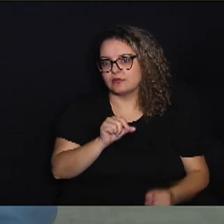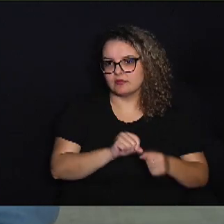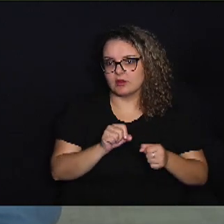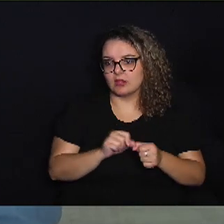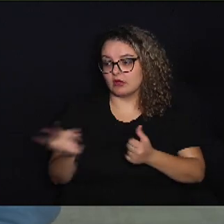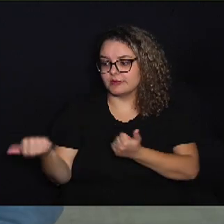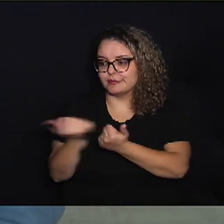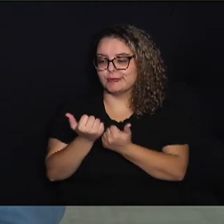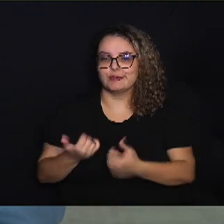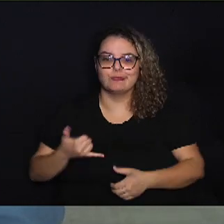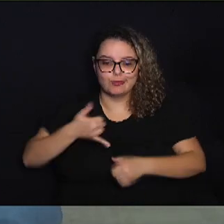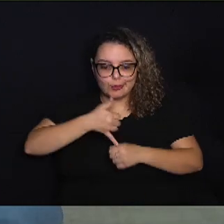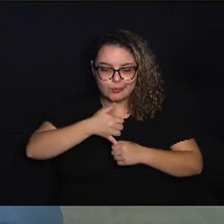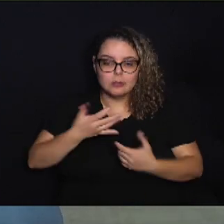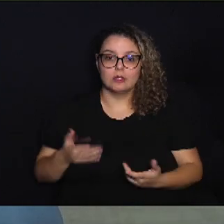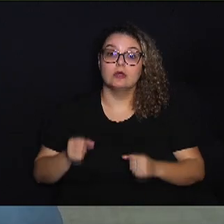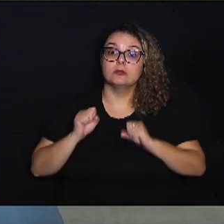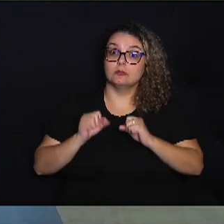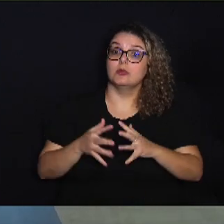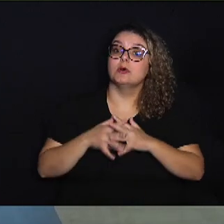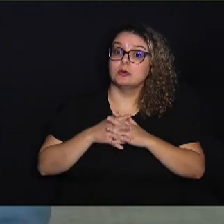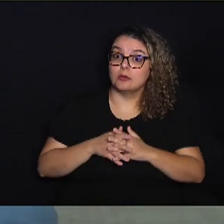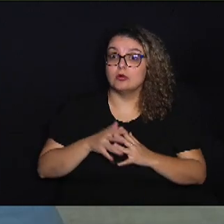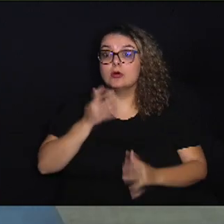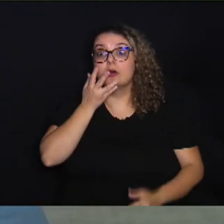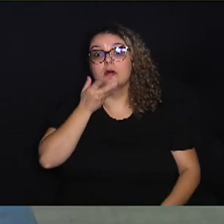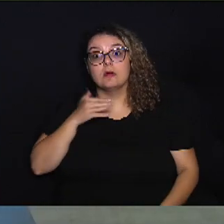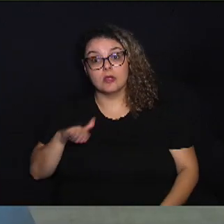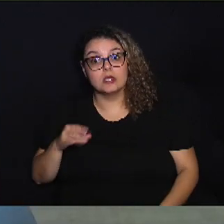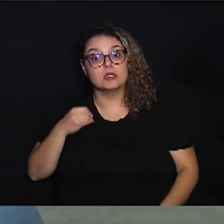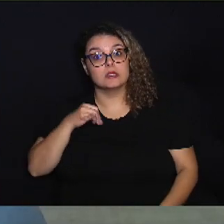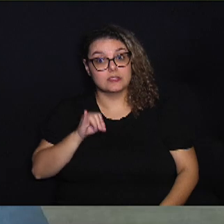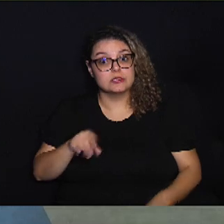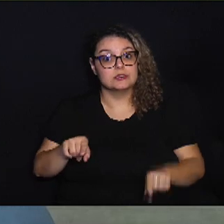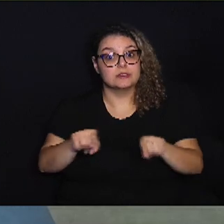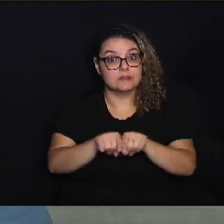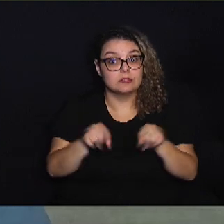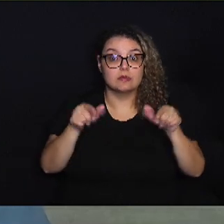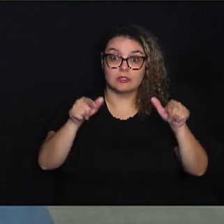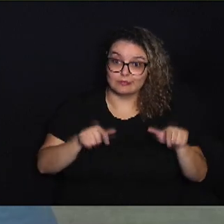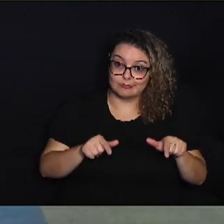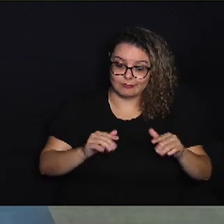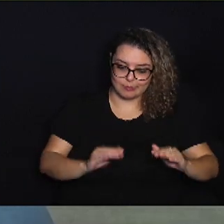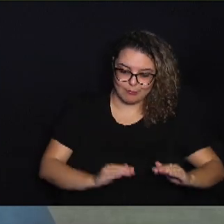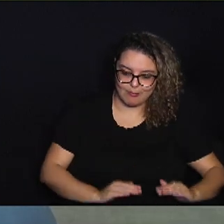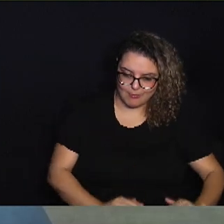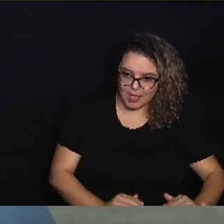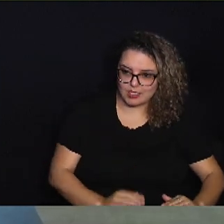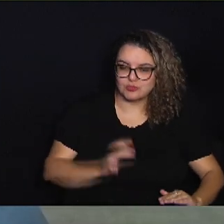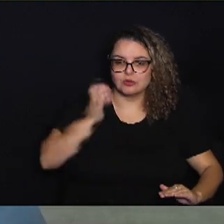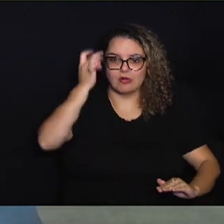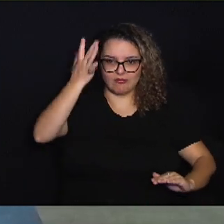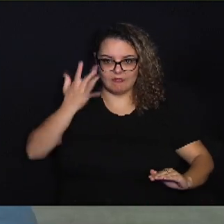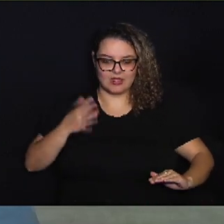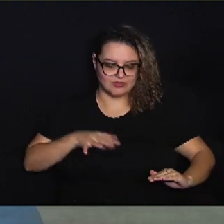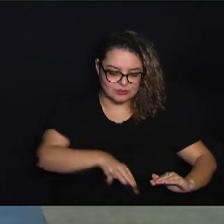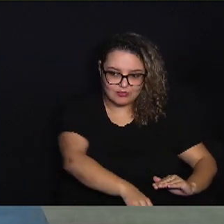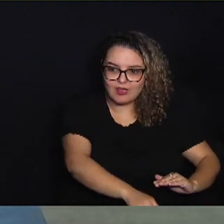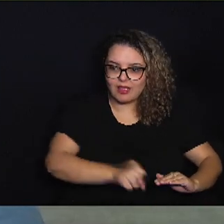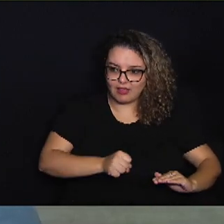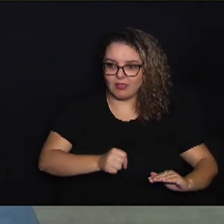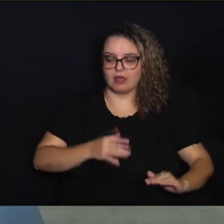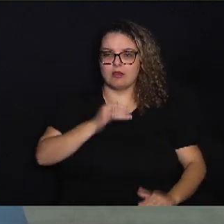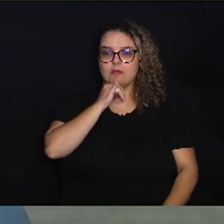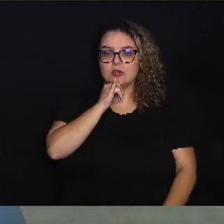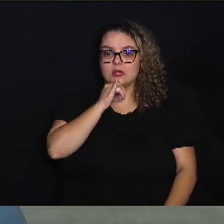de suco. Então isso pode confundir a criança, e se ficar também num local fácil de acesso, por exemplo,